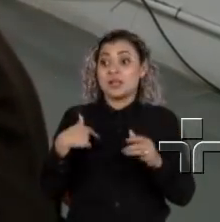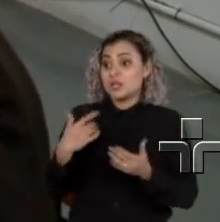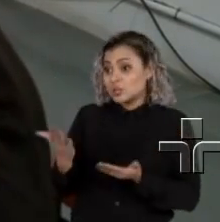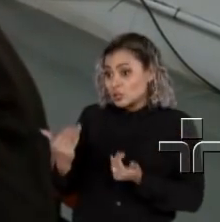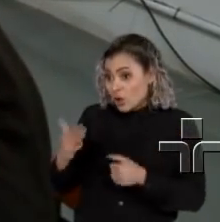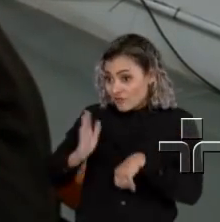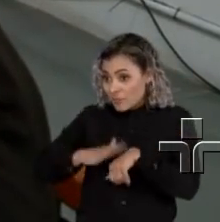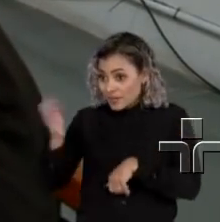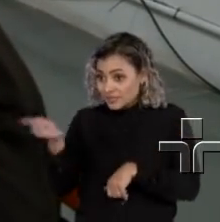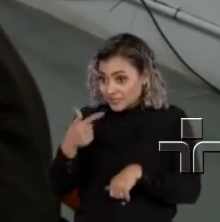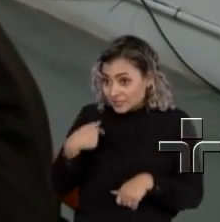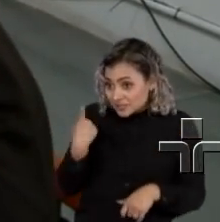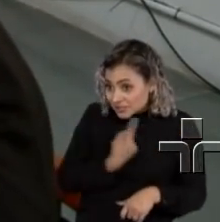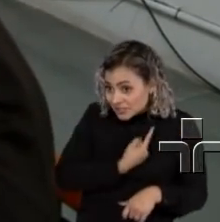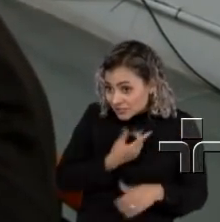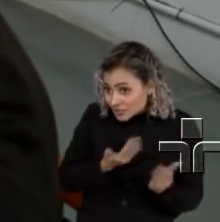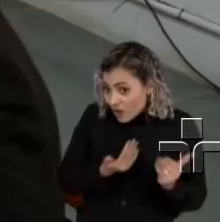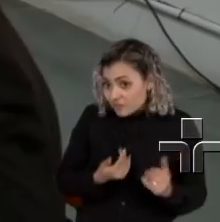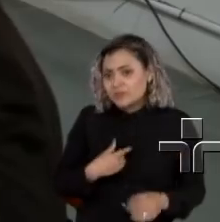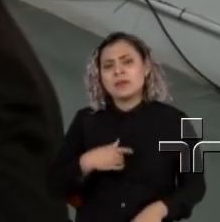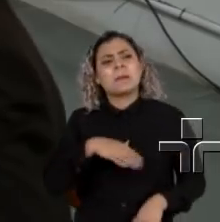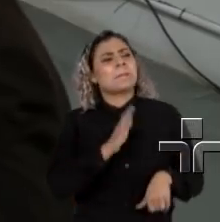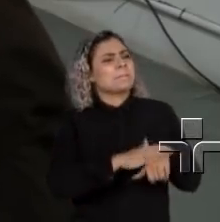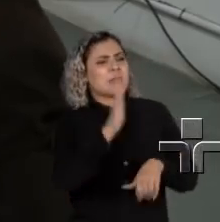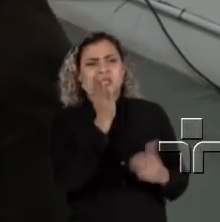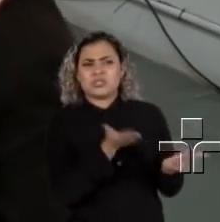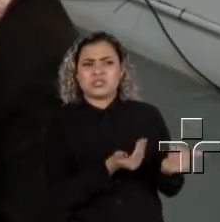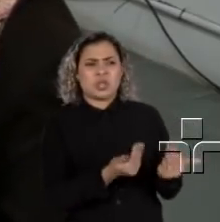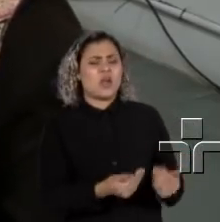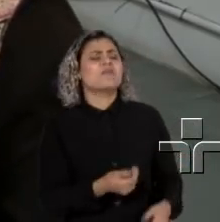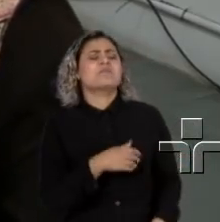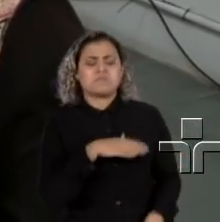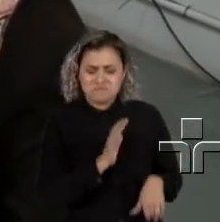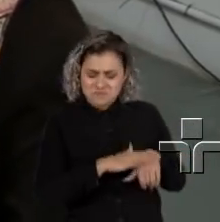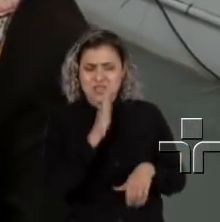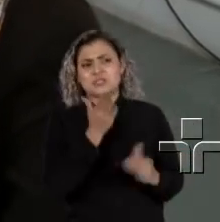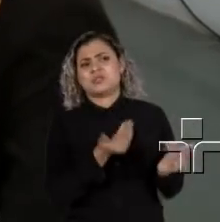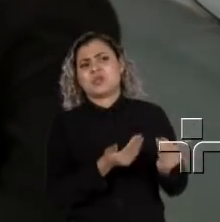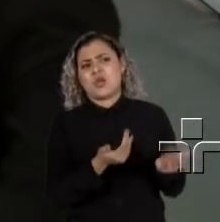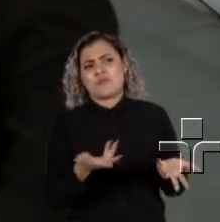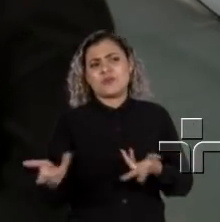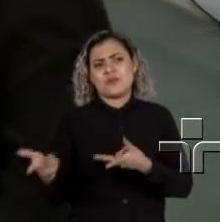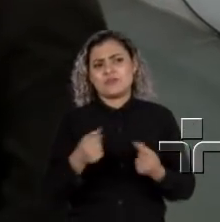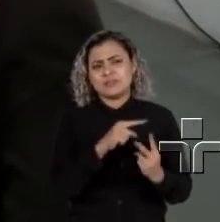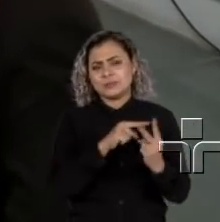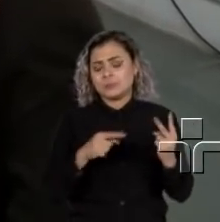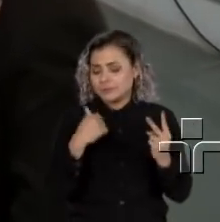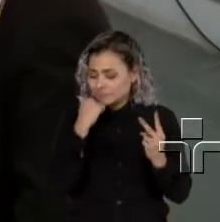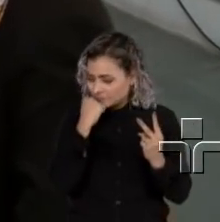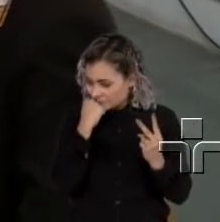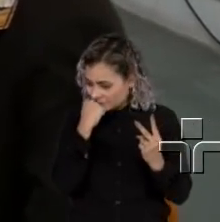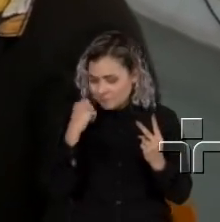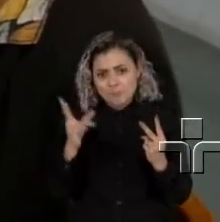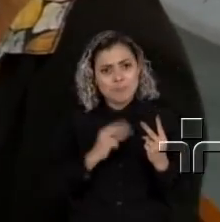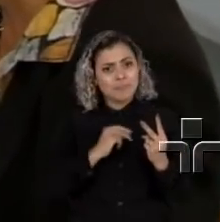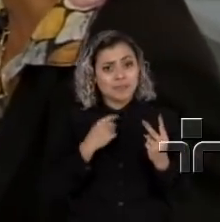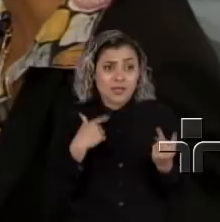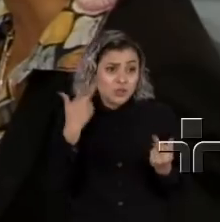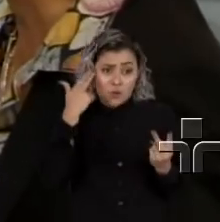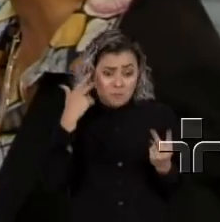a gente? Muito mais jovem. Ser mais jovem do que a gente é comum,